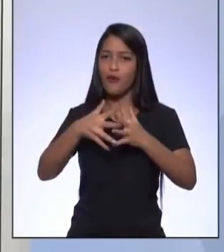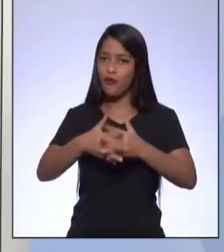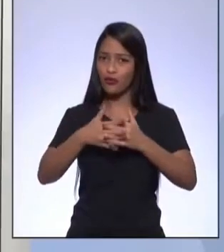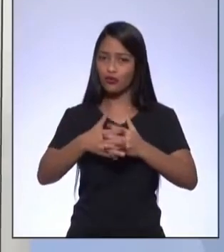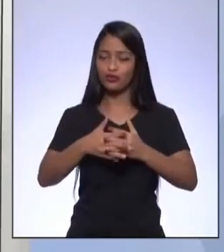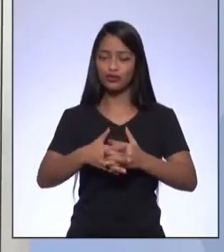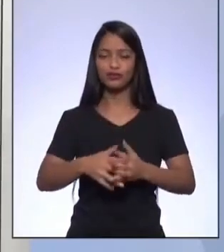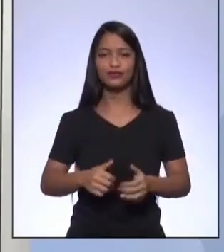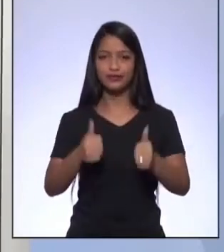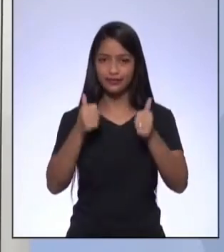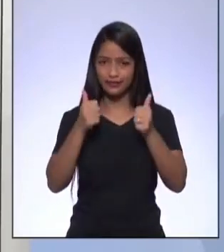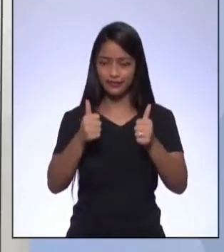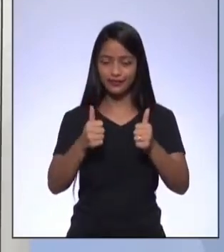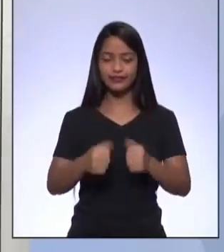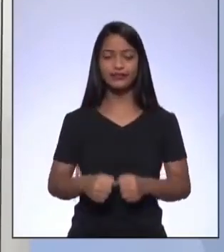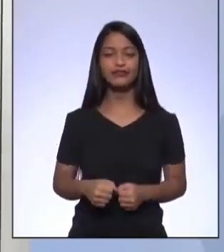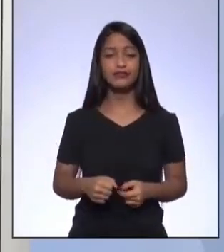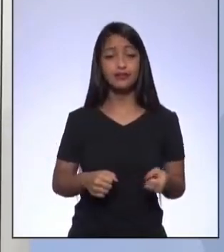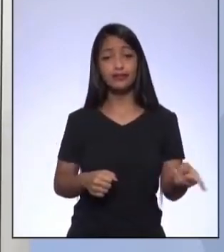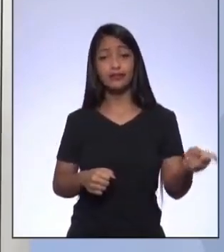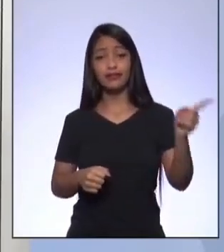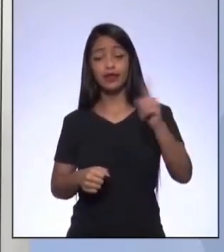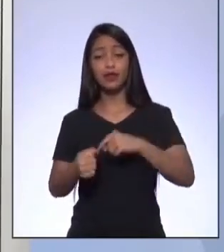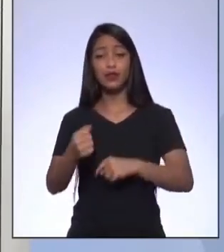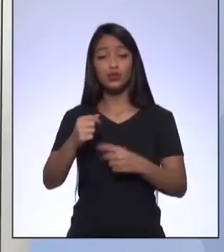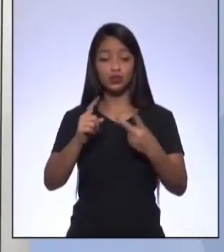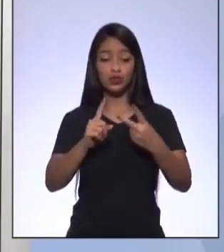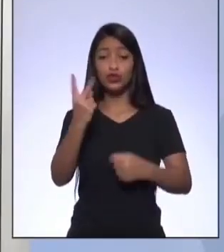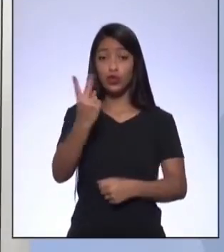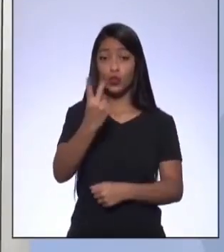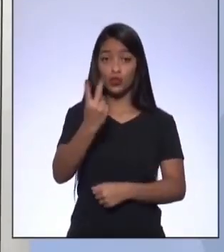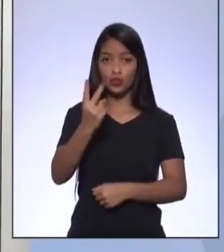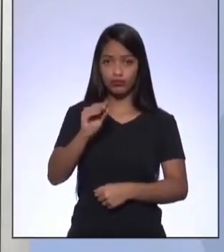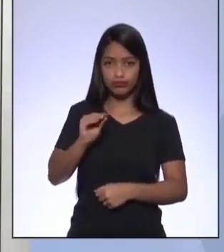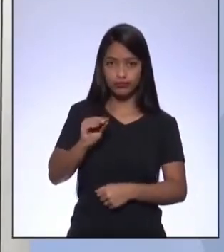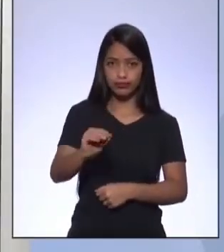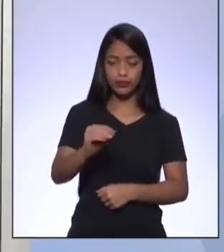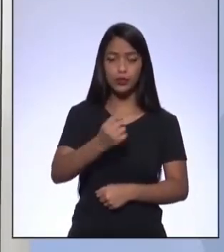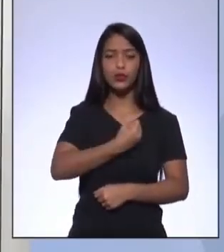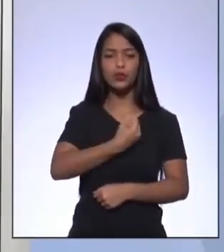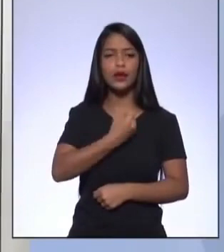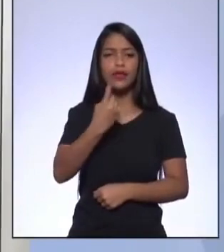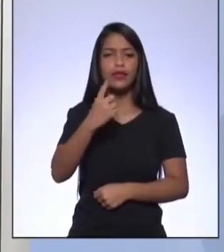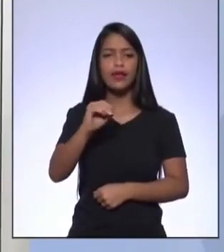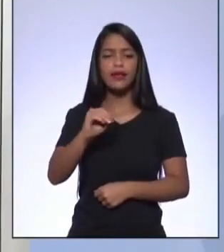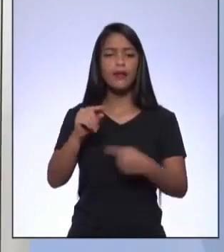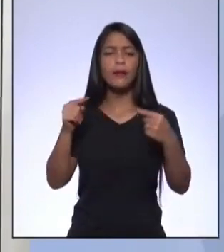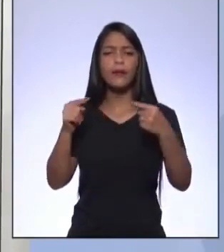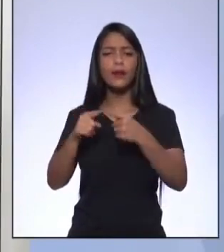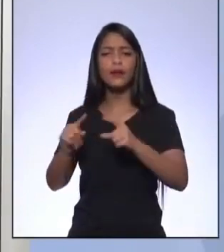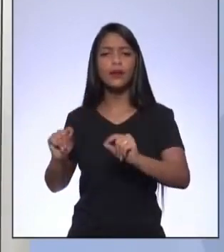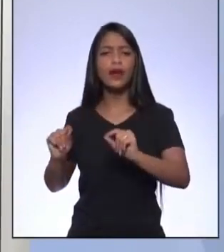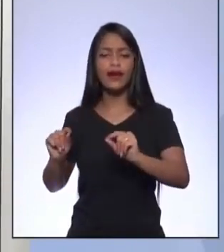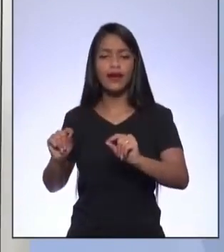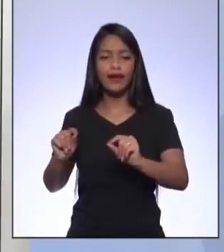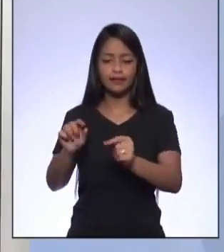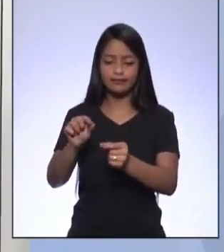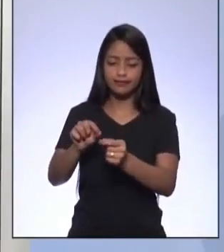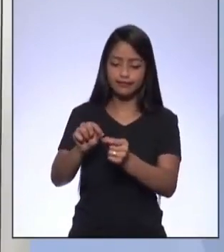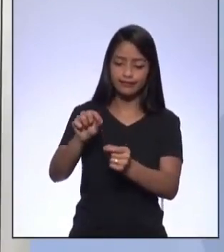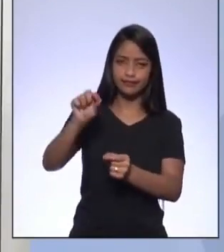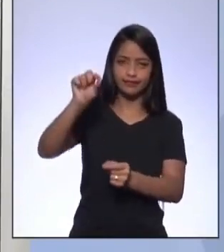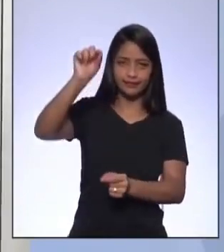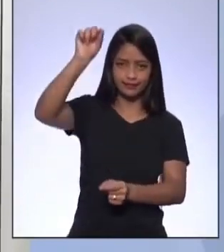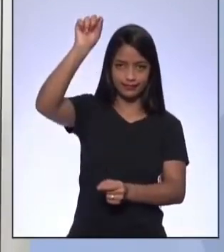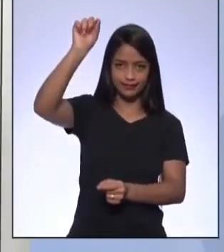Abscissa. Tudo bem? E aqui o outro valor, o 10, para a gente, quem que é? É a